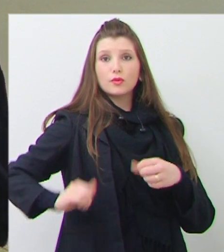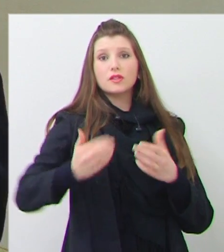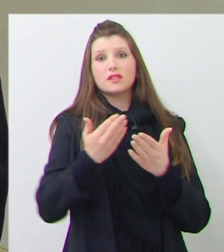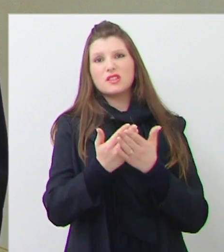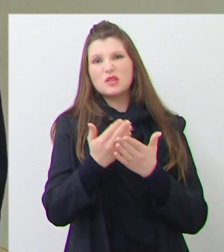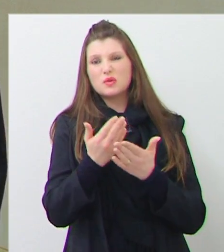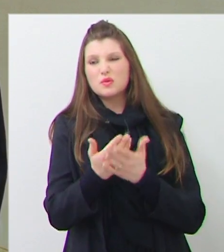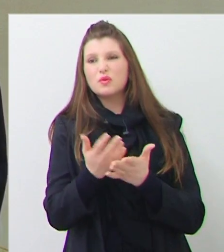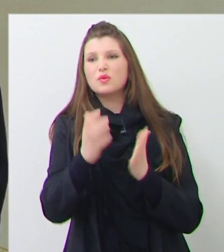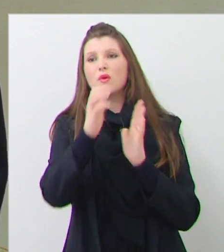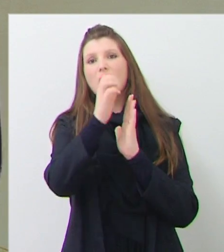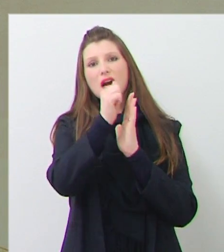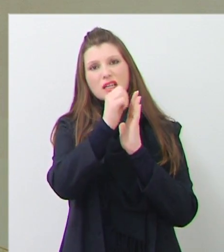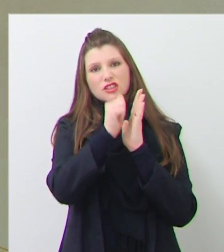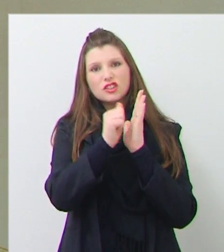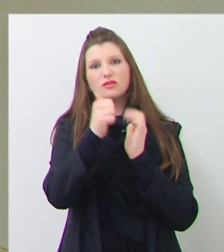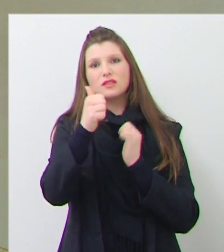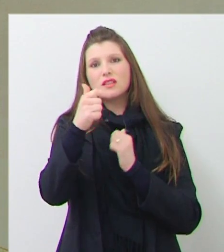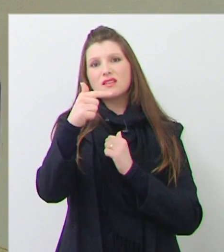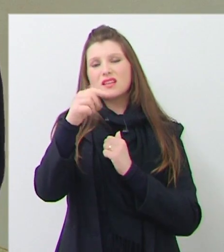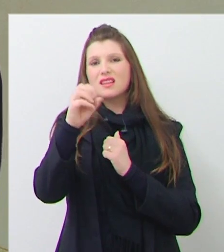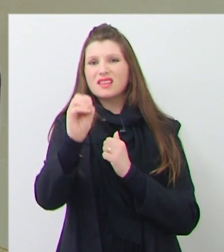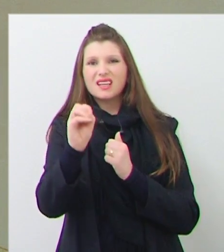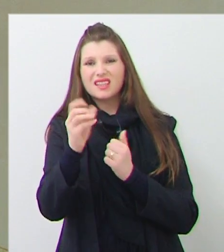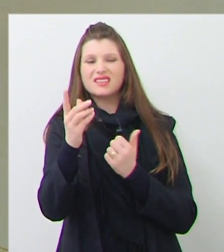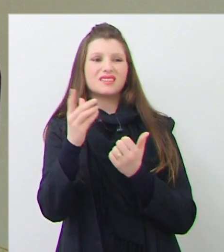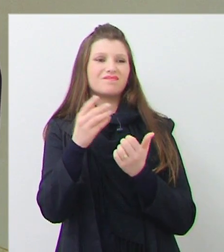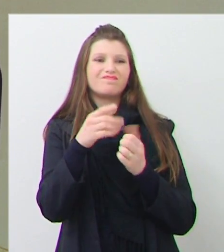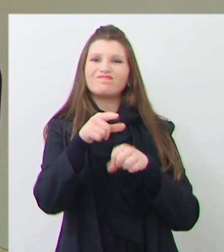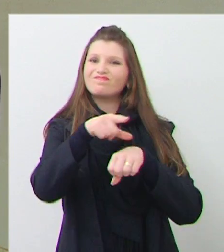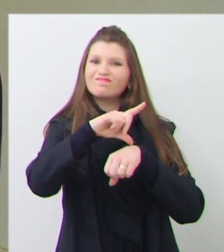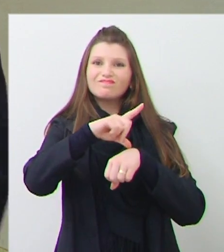artigo 170, e o próprio